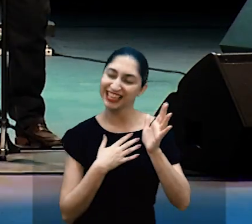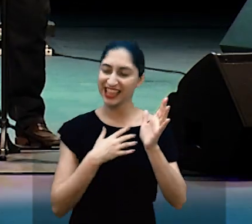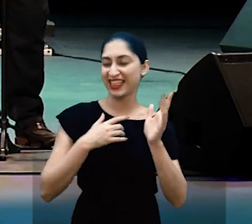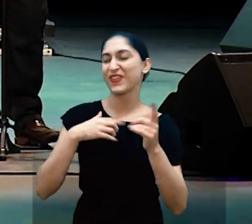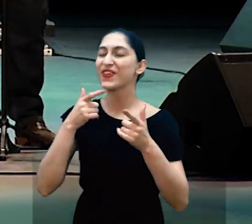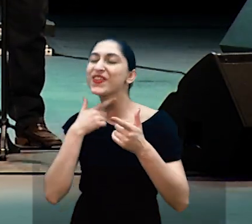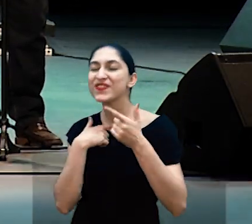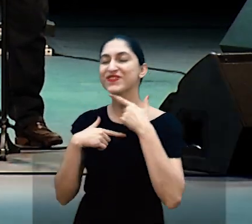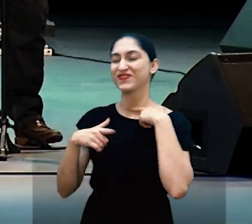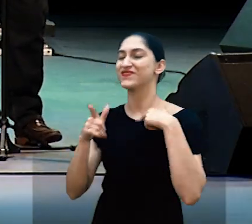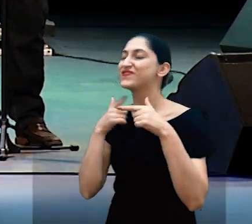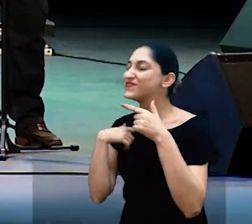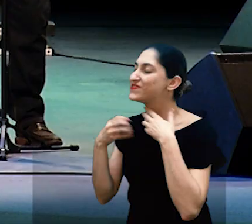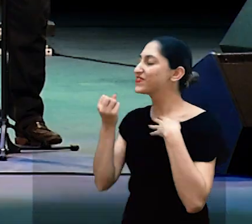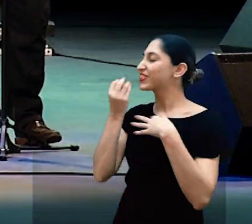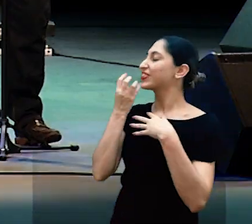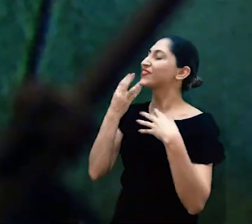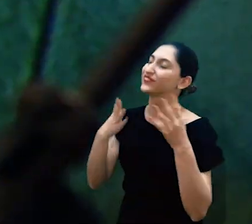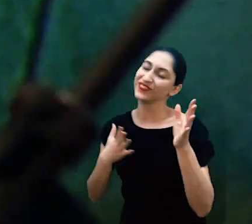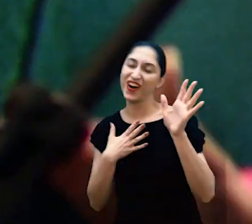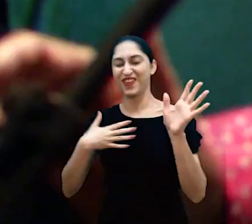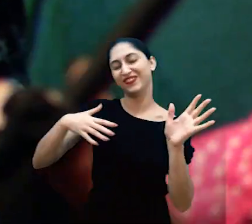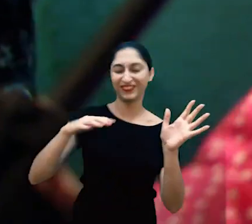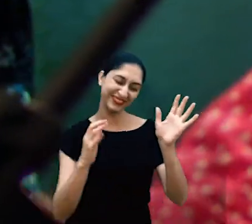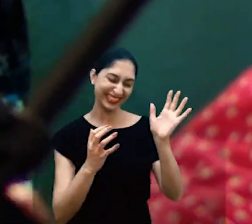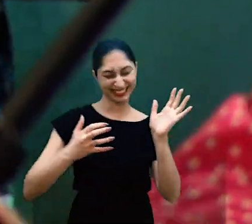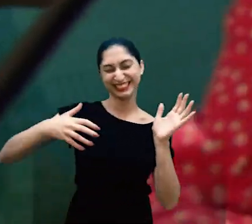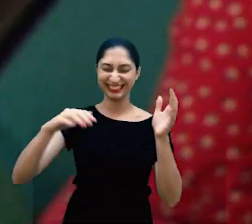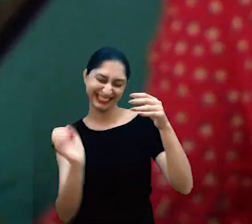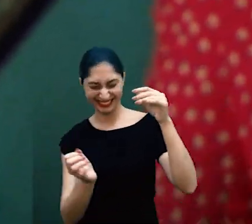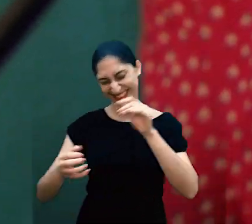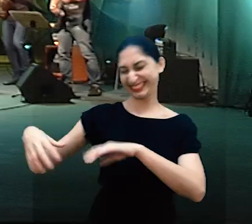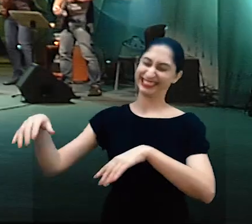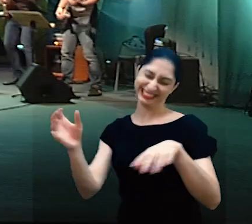Com ela o delicinho no vai e vem que me vejo.